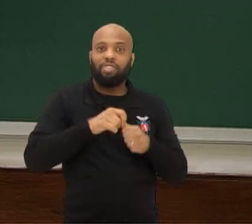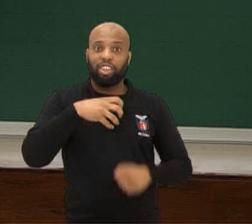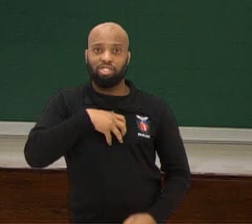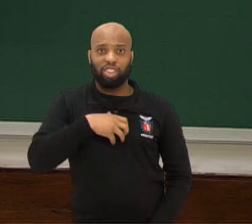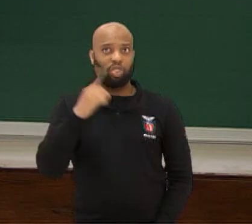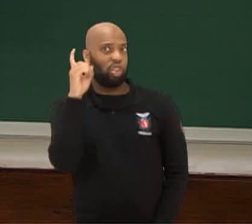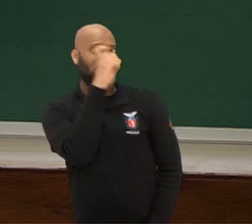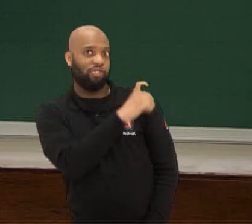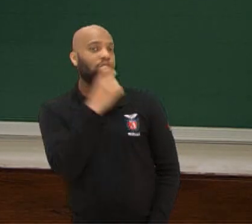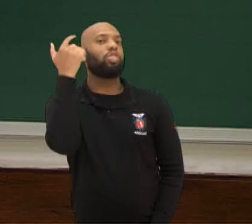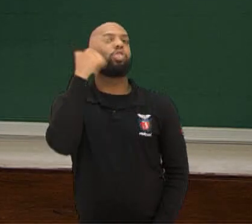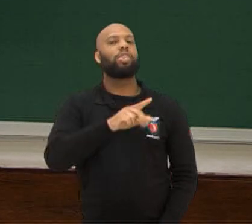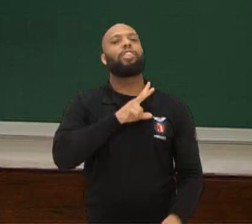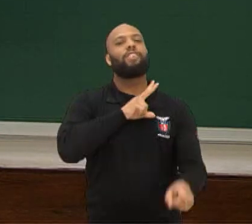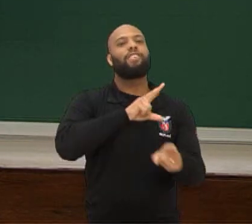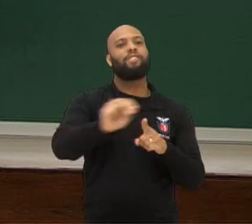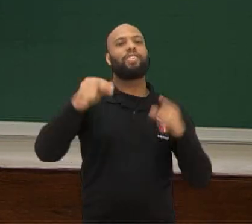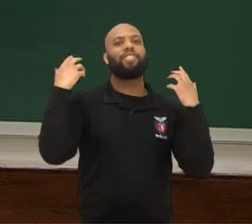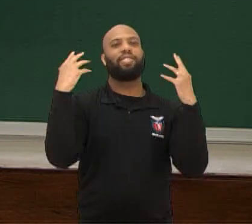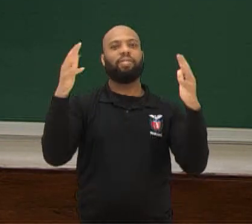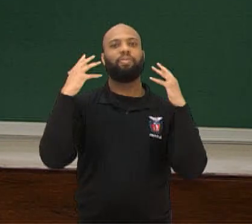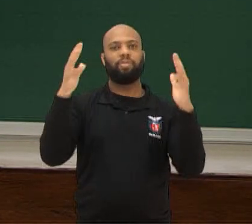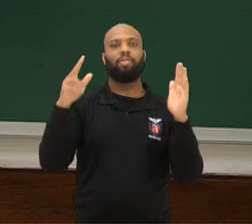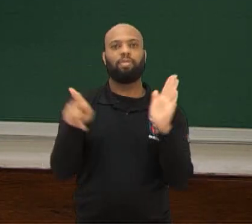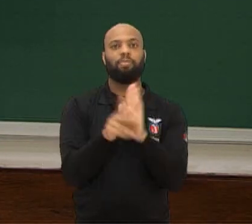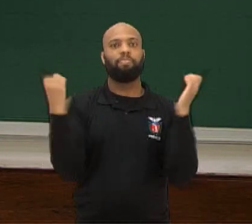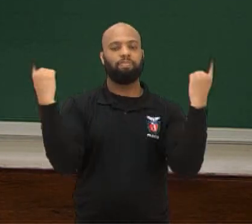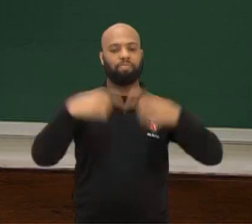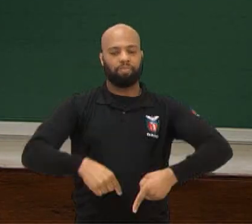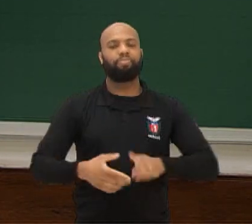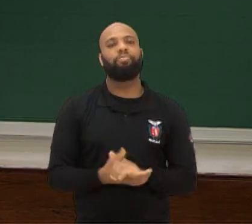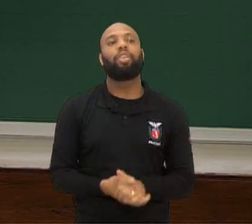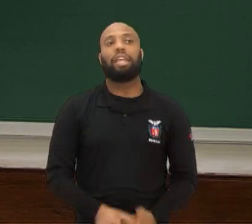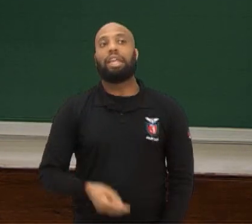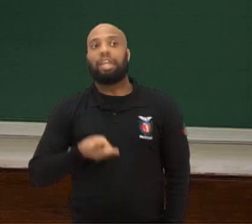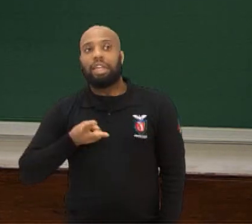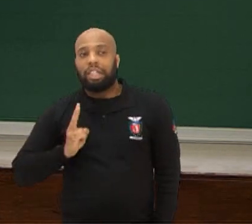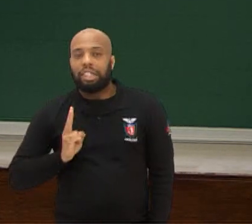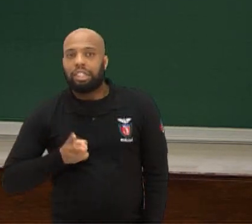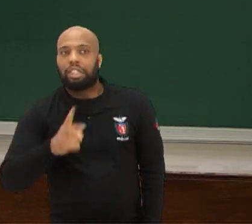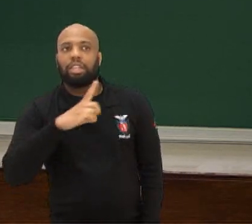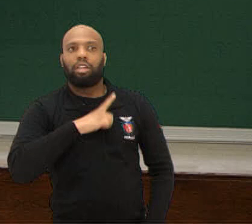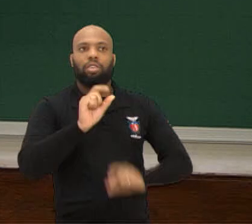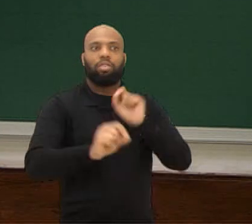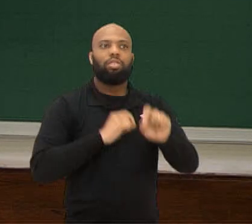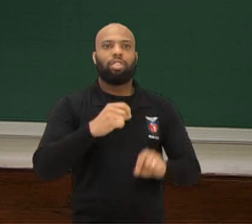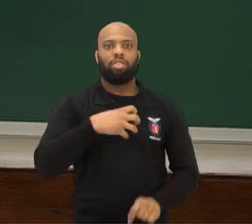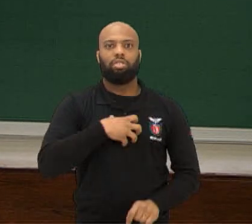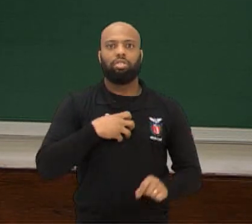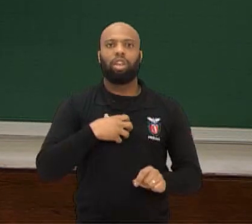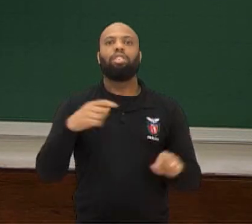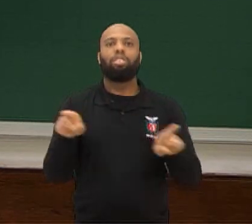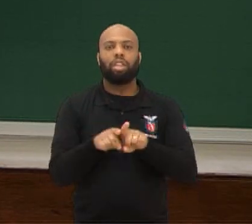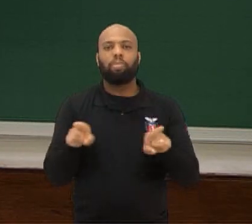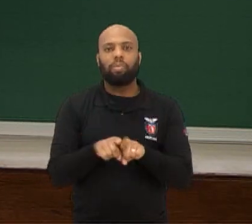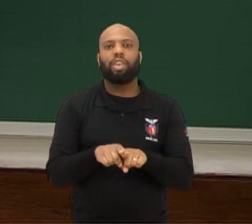maior dificuldade é o vencedor, vamos dizer assim, do desafio. E sempre acompanhado ali de uma gaita gaúcha. Aí nós temos as